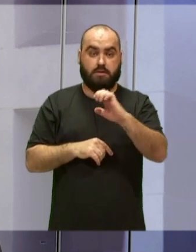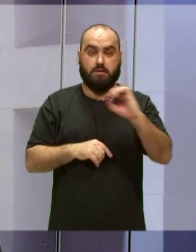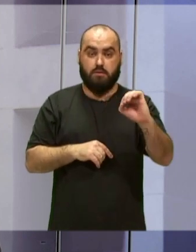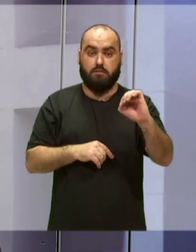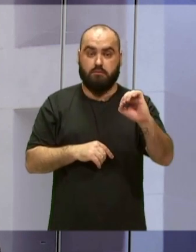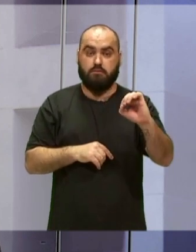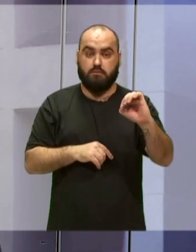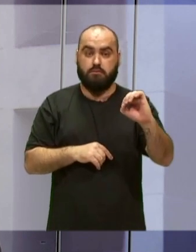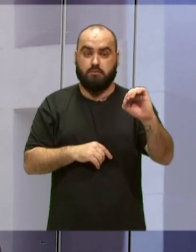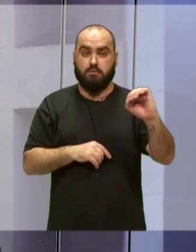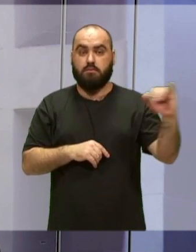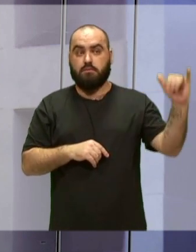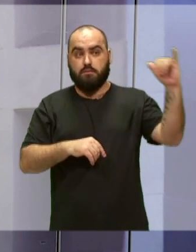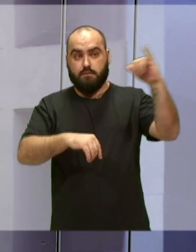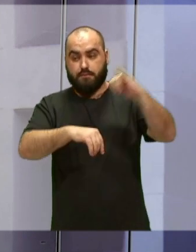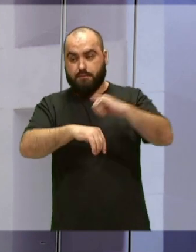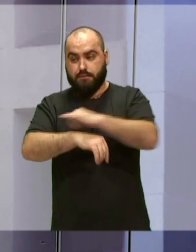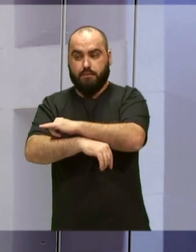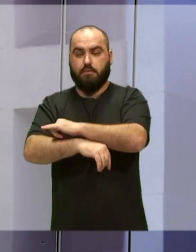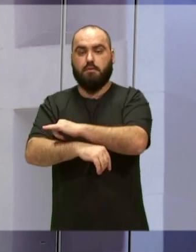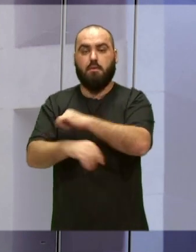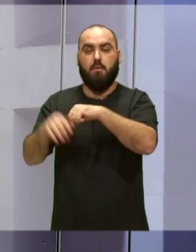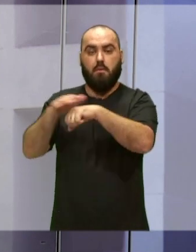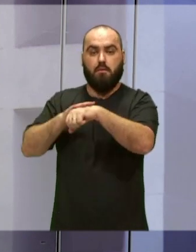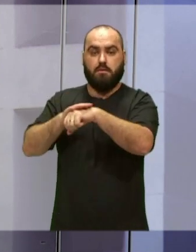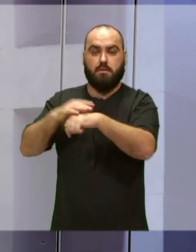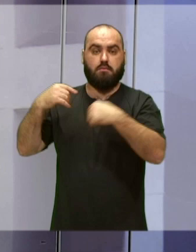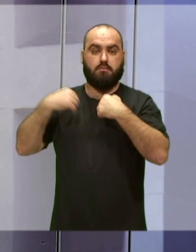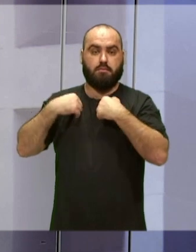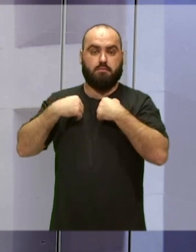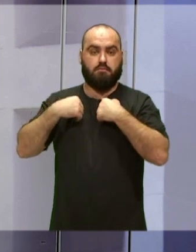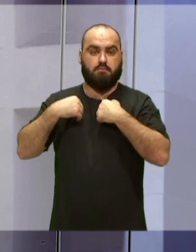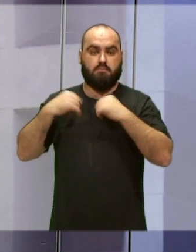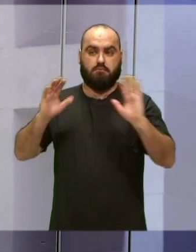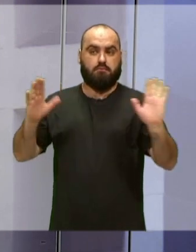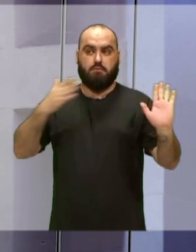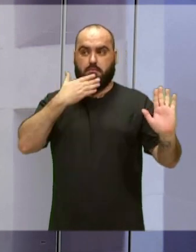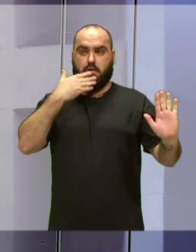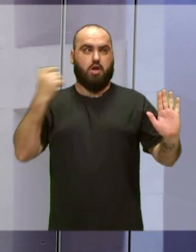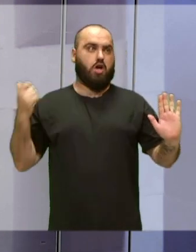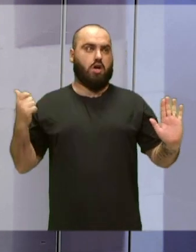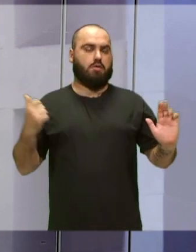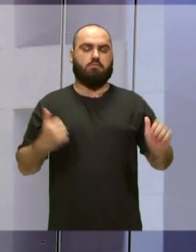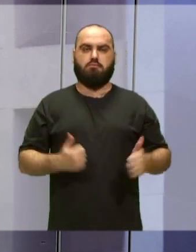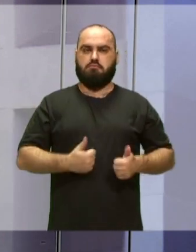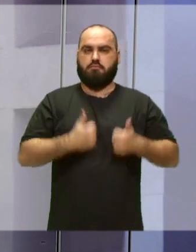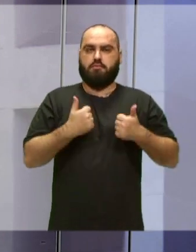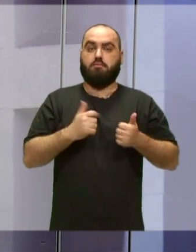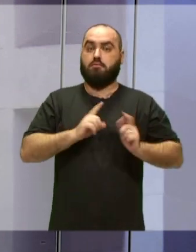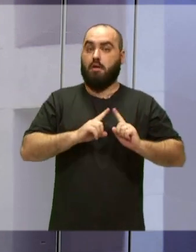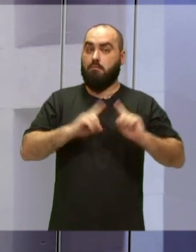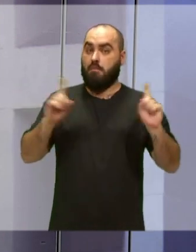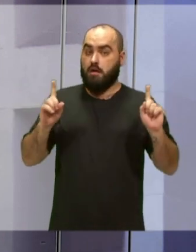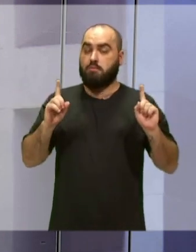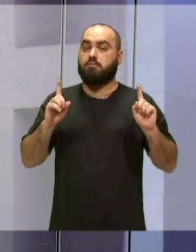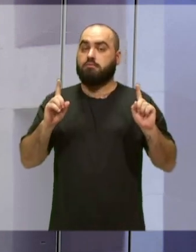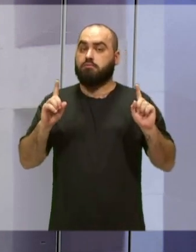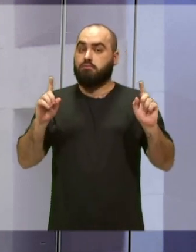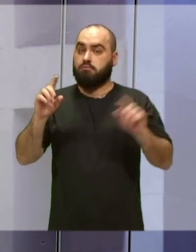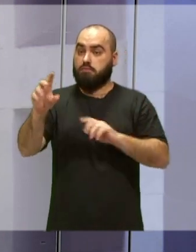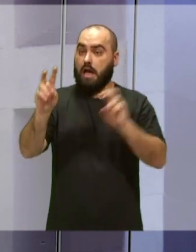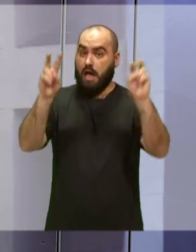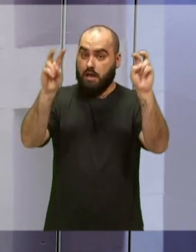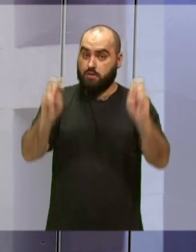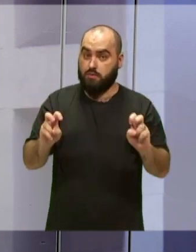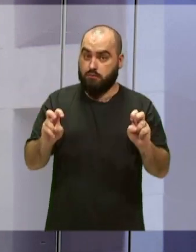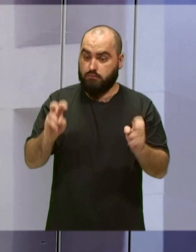avião para vir falar comigo não a gente não é melhor do que ninguém só que nós tratamos o o assunto